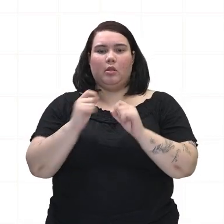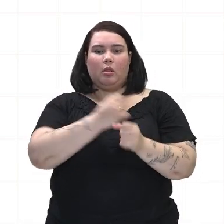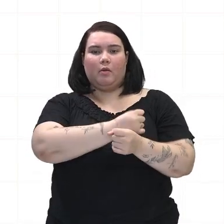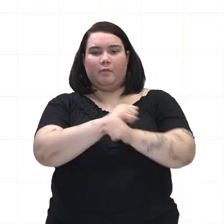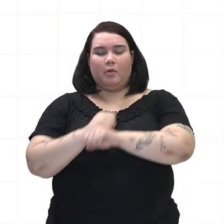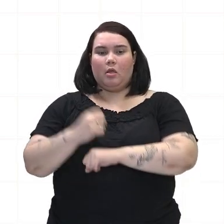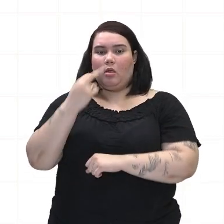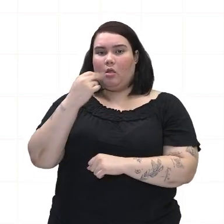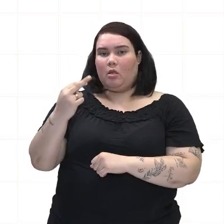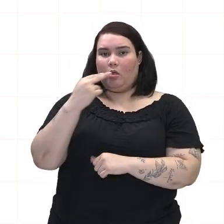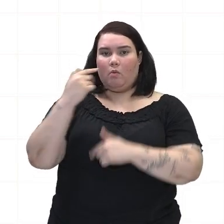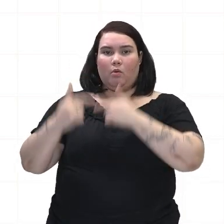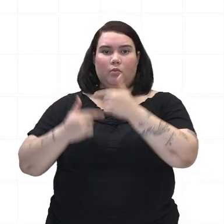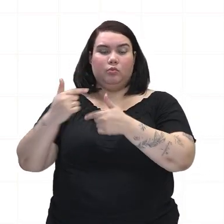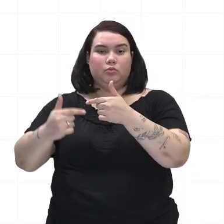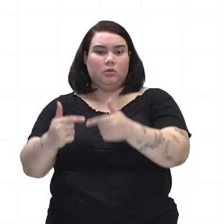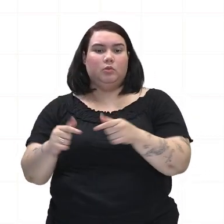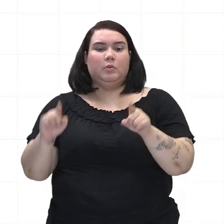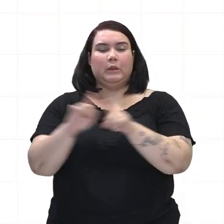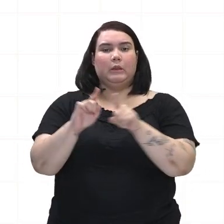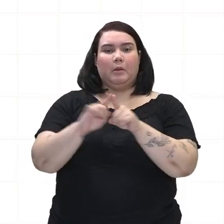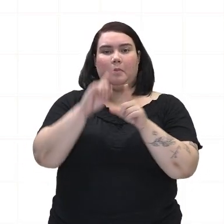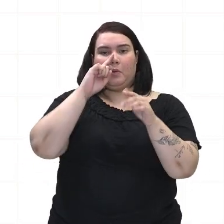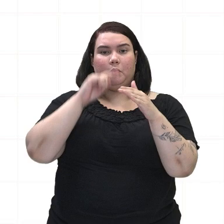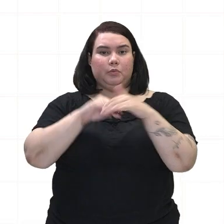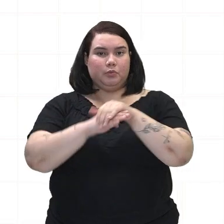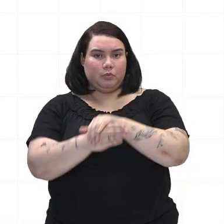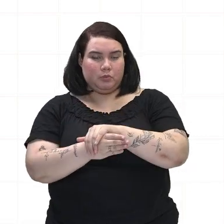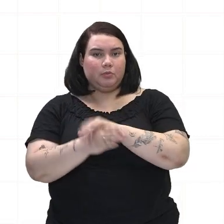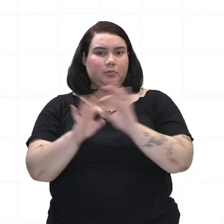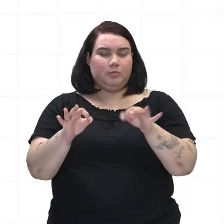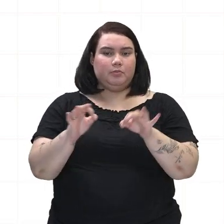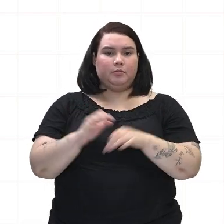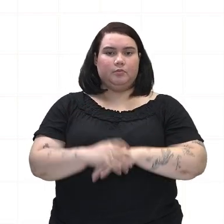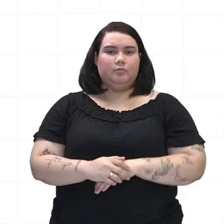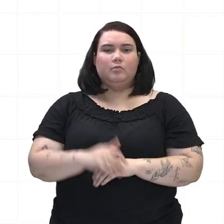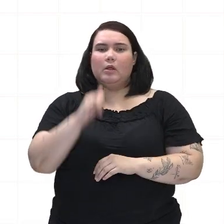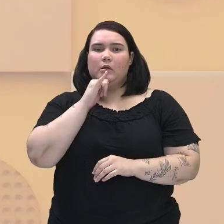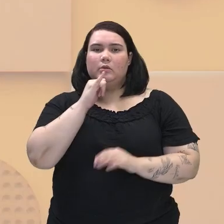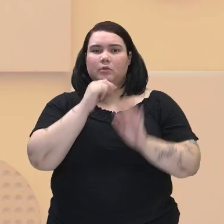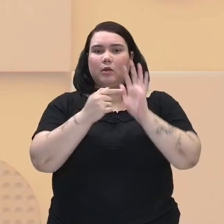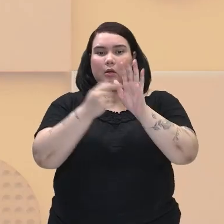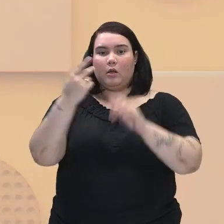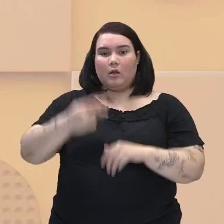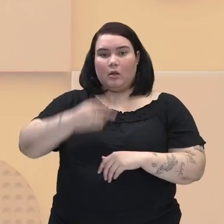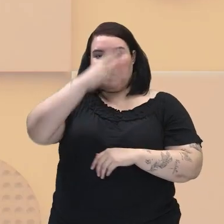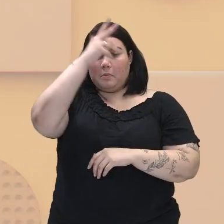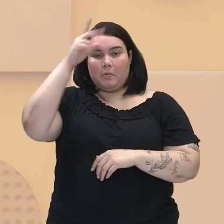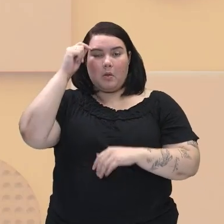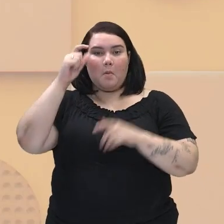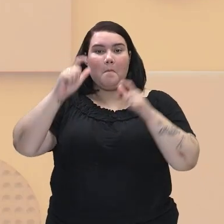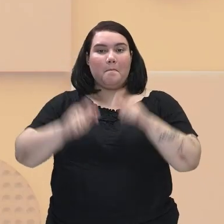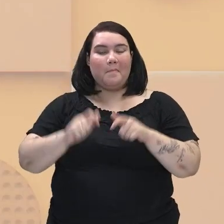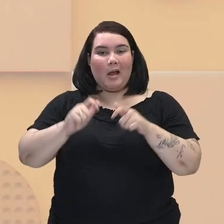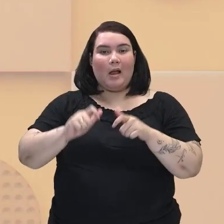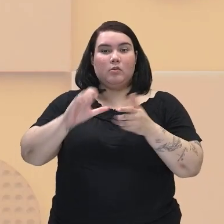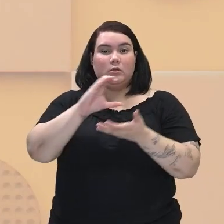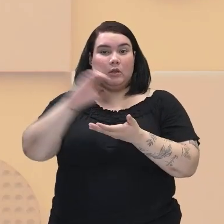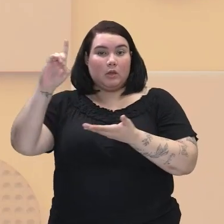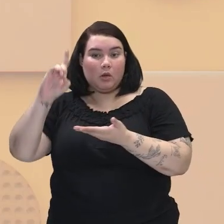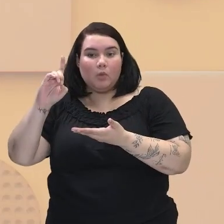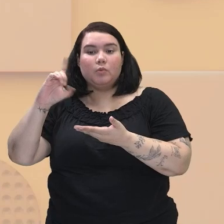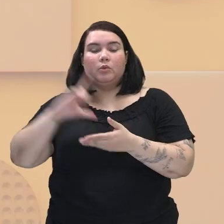costumes e tradições. A exemplo do que eu citei para vocês aqui na cidade de Manaus, o bairro Cidade de Deus, que tem ali